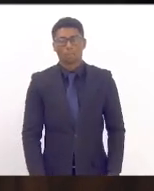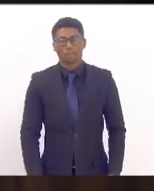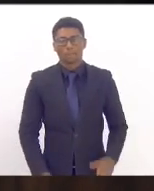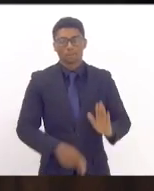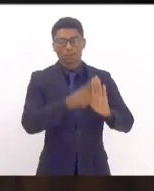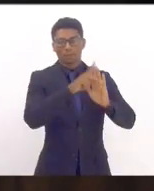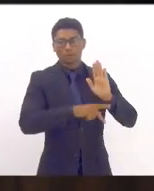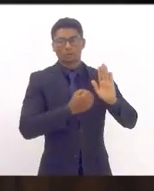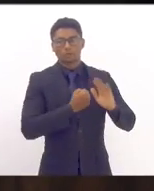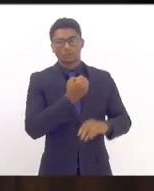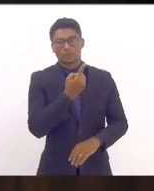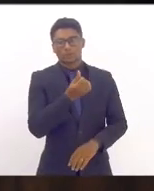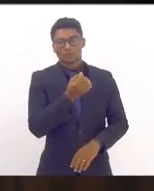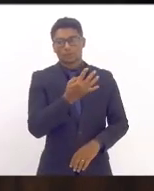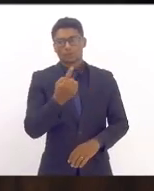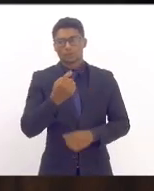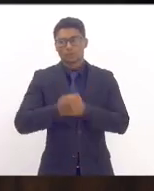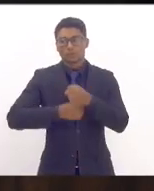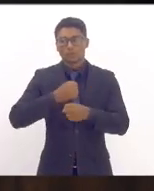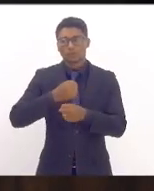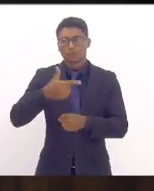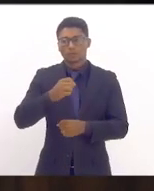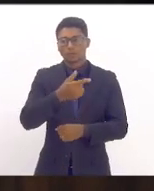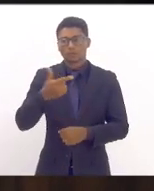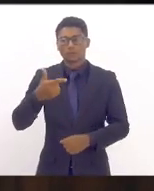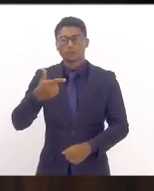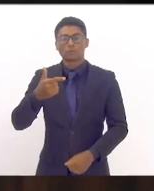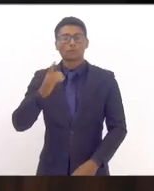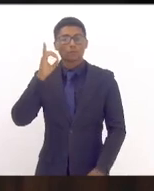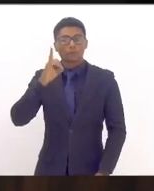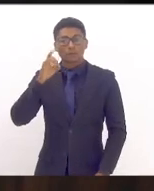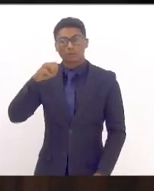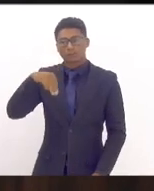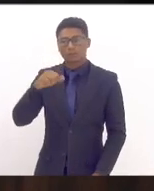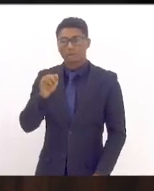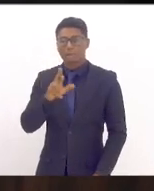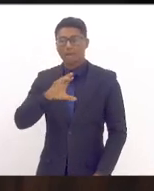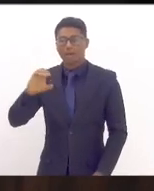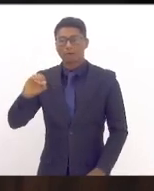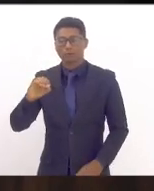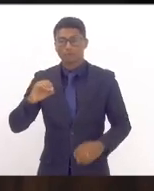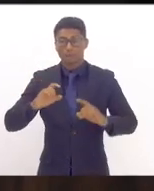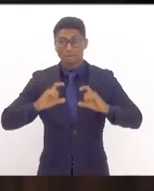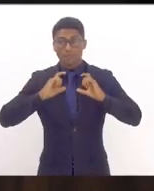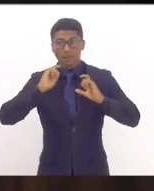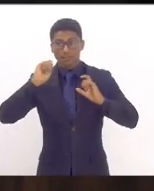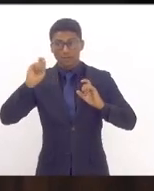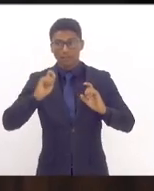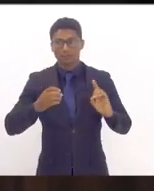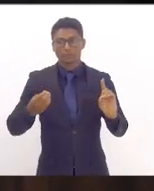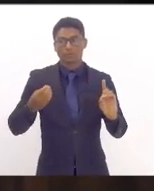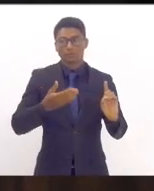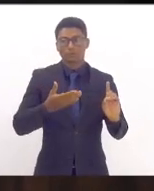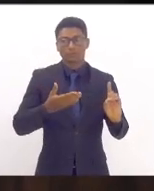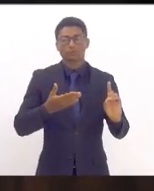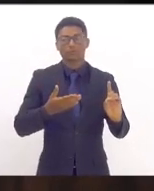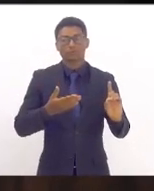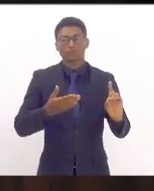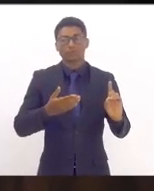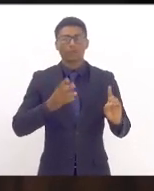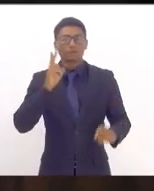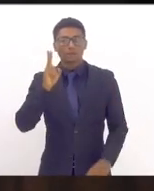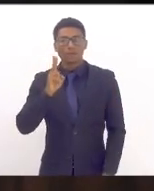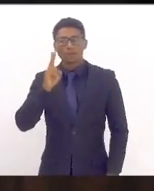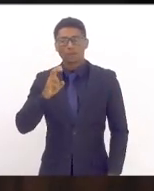Bom dia de resolução 1641 de 22 de autorizo Deputado Marcos Vinícius consegue medalha Tiradentes perspectiva diploma ao vereador do município do Rio